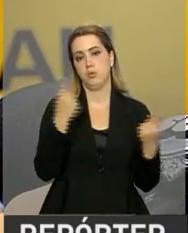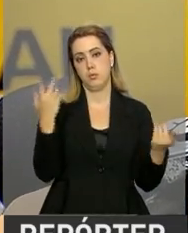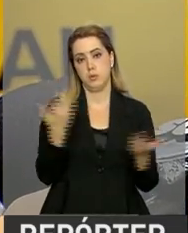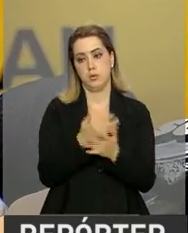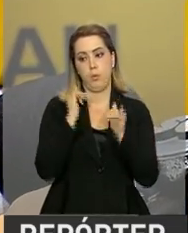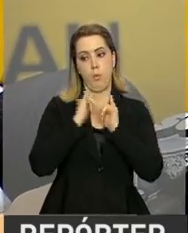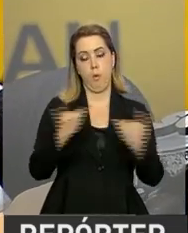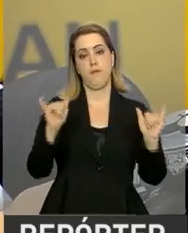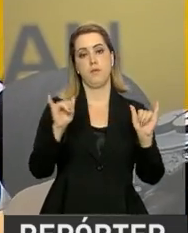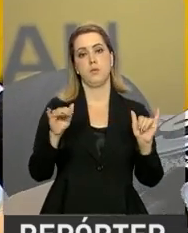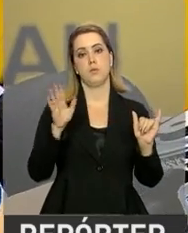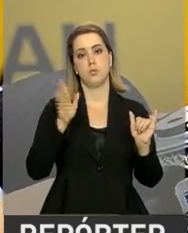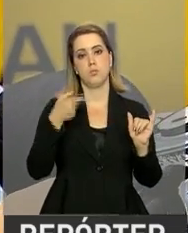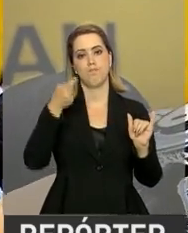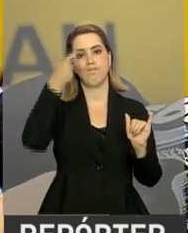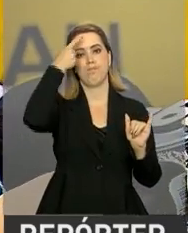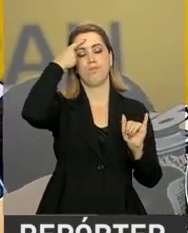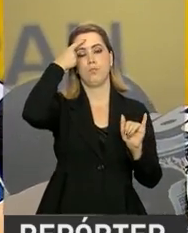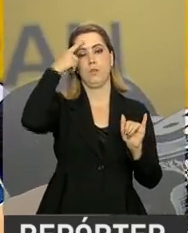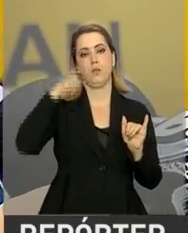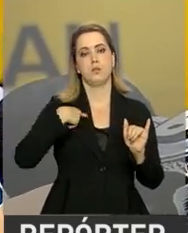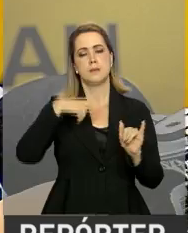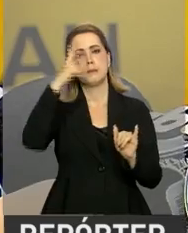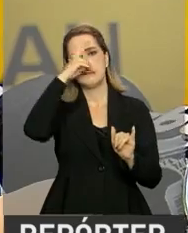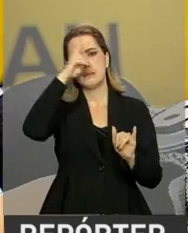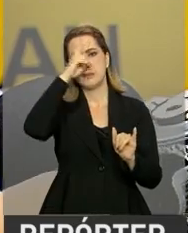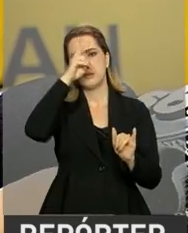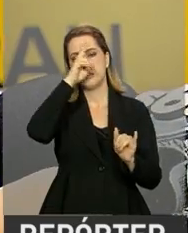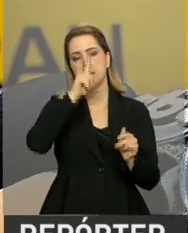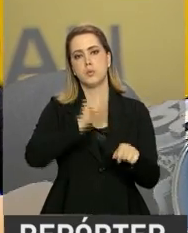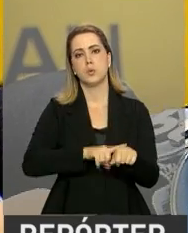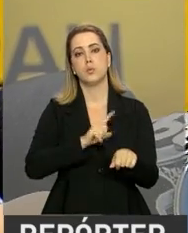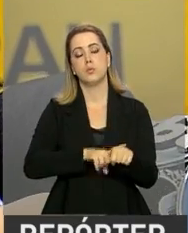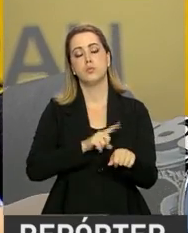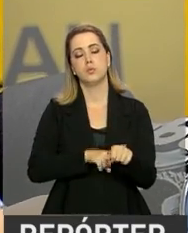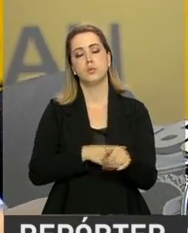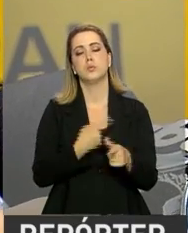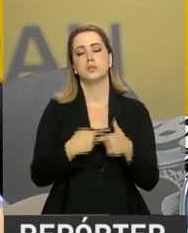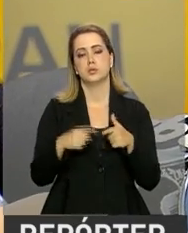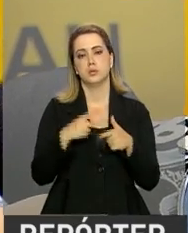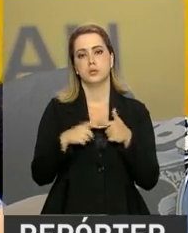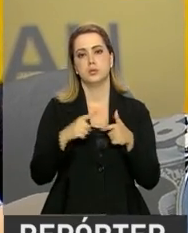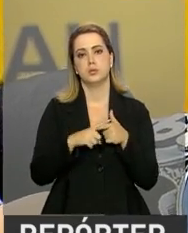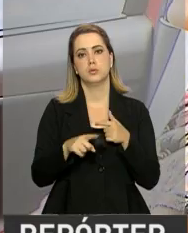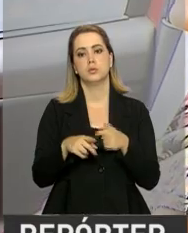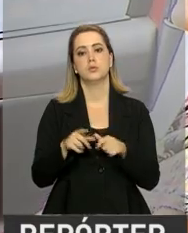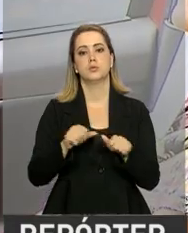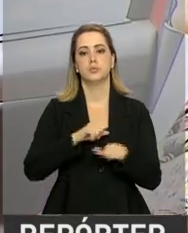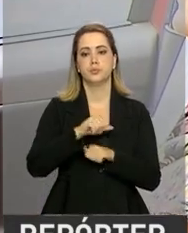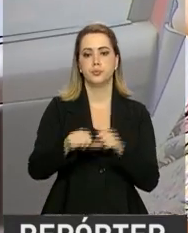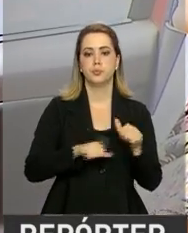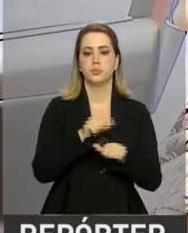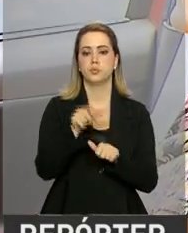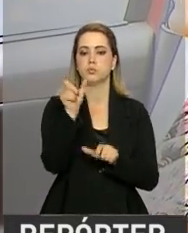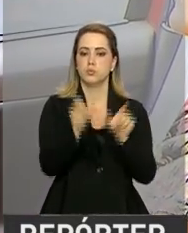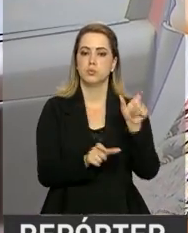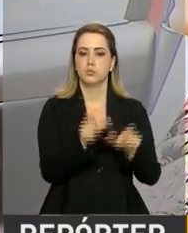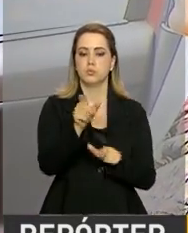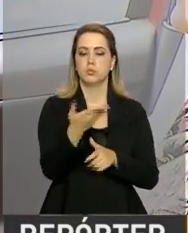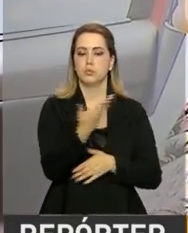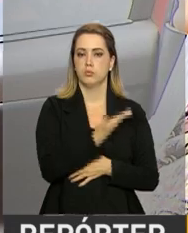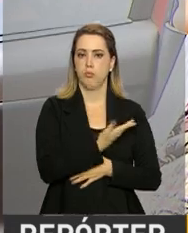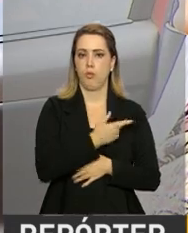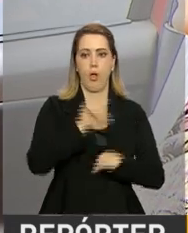imediato faz com que eles pensem que eles se lembrem do momento da infração e repensem as suas atitudes tem que ficar mais Alerta né